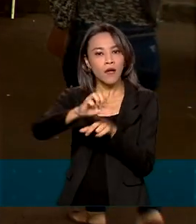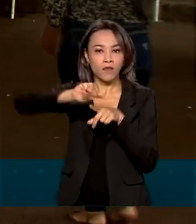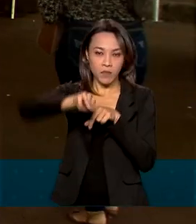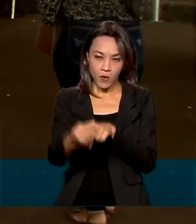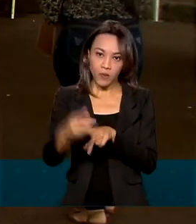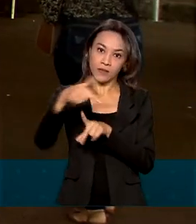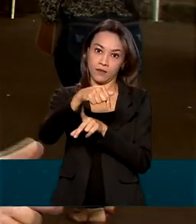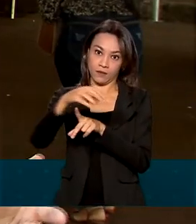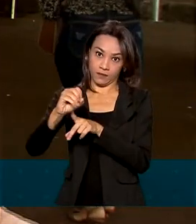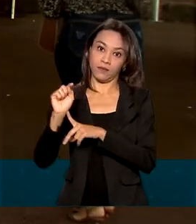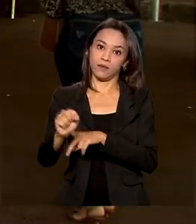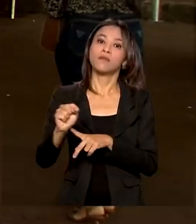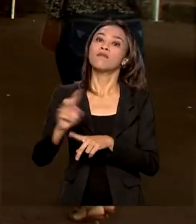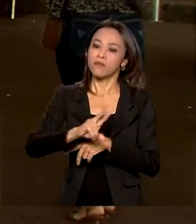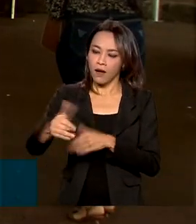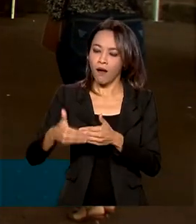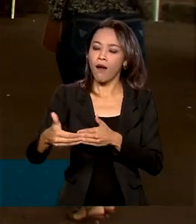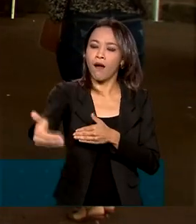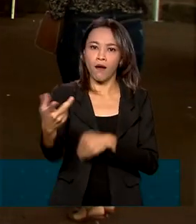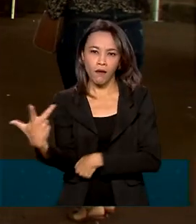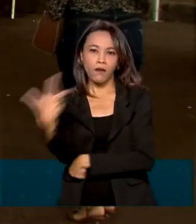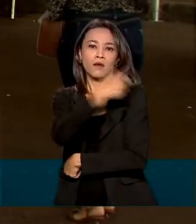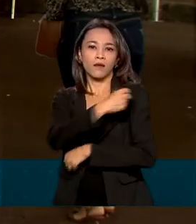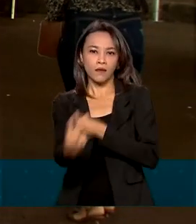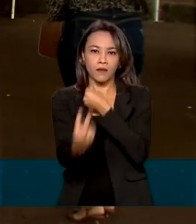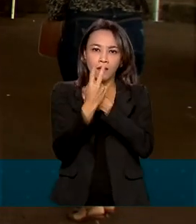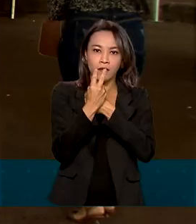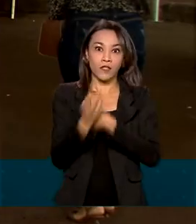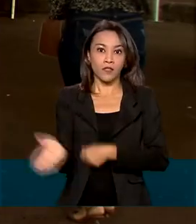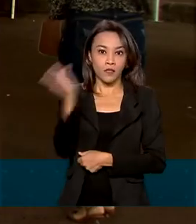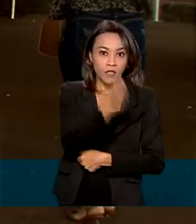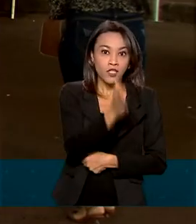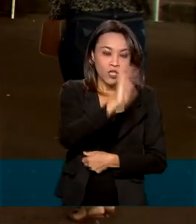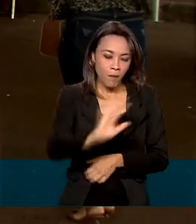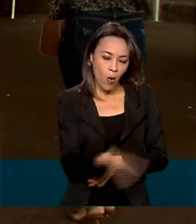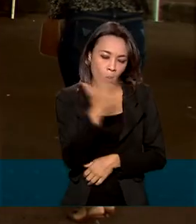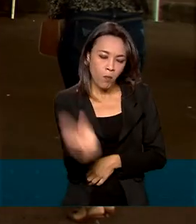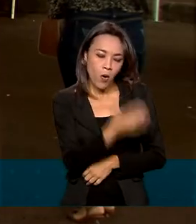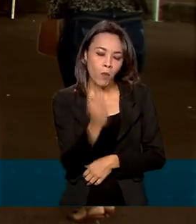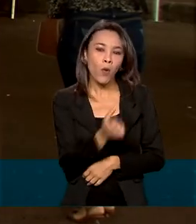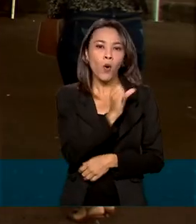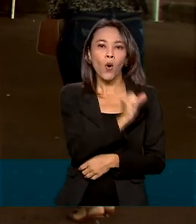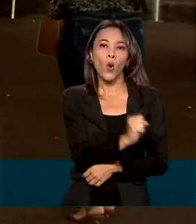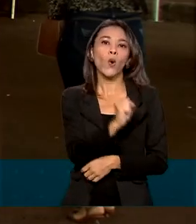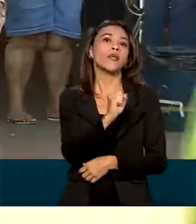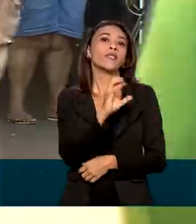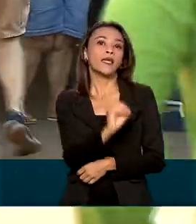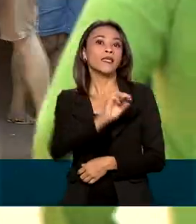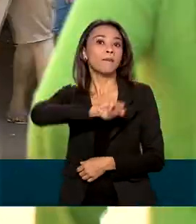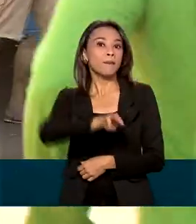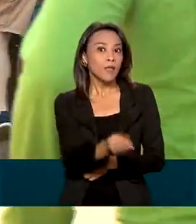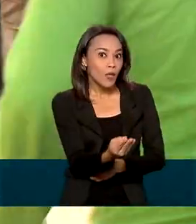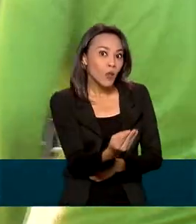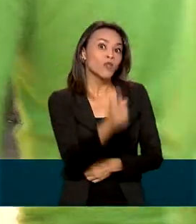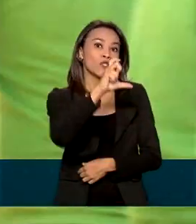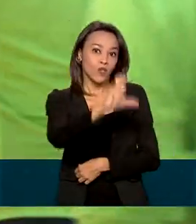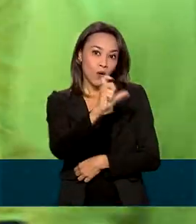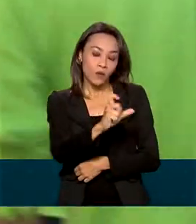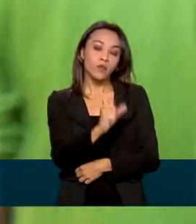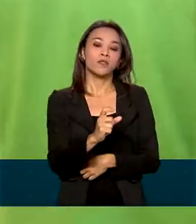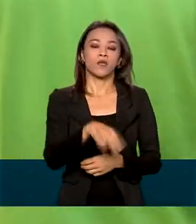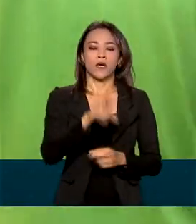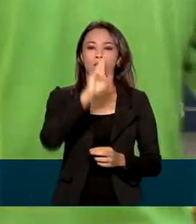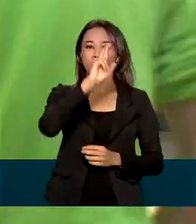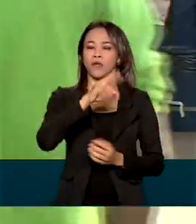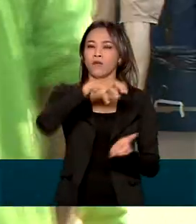brasileiros serão imunizados, já que foram produzidas 80 milhões de doses pelo Instituto Butantan. Em Brasília,